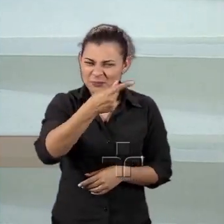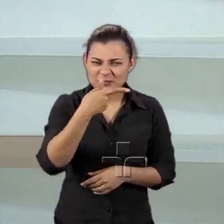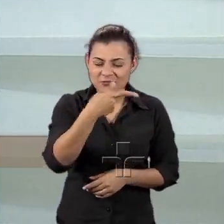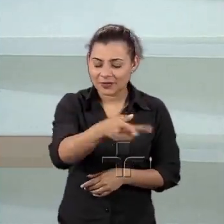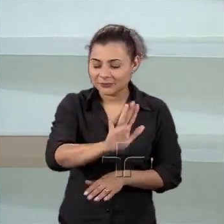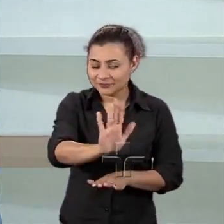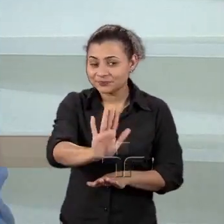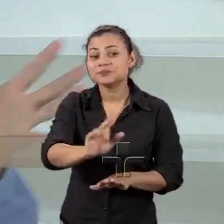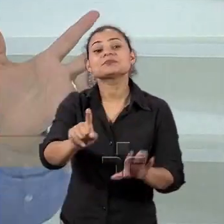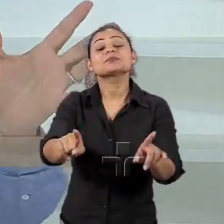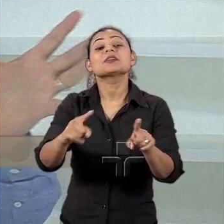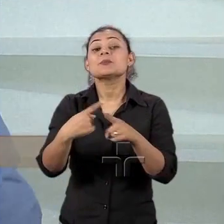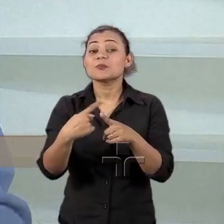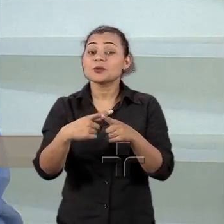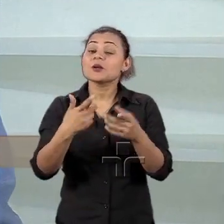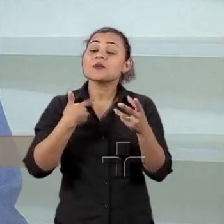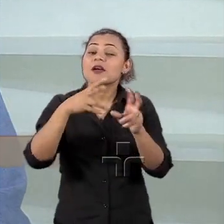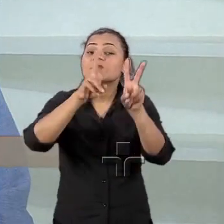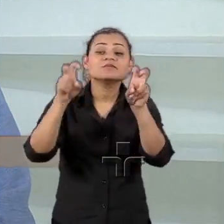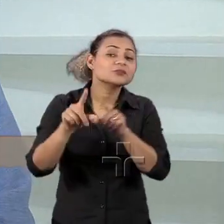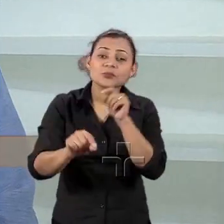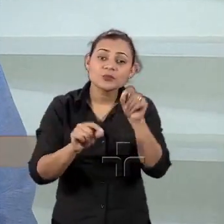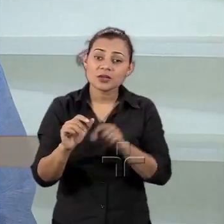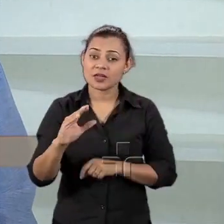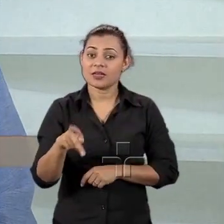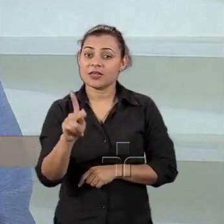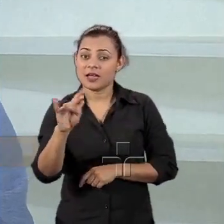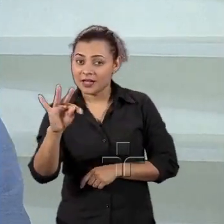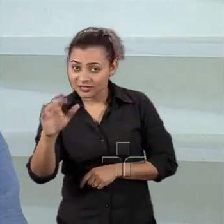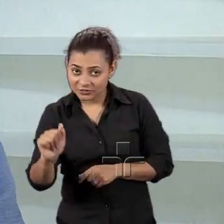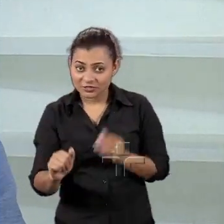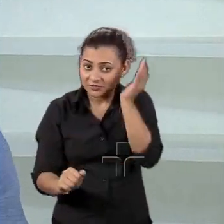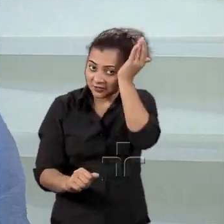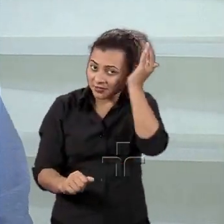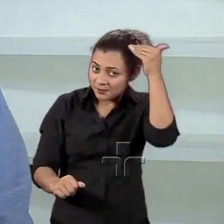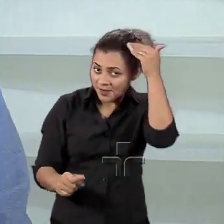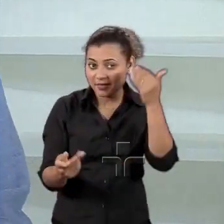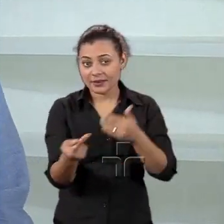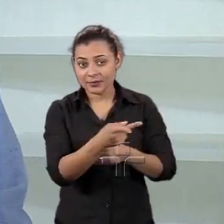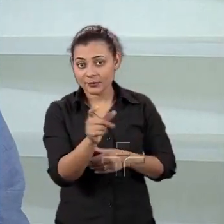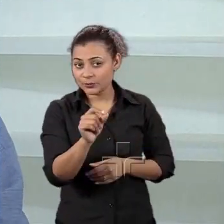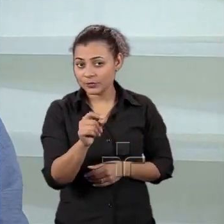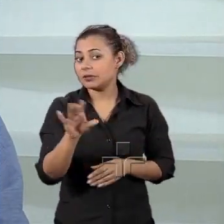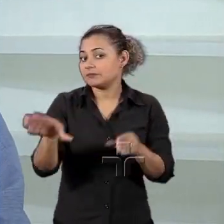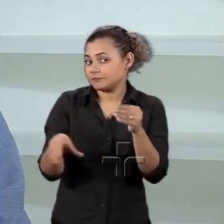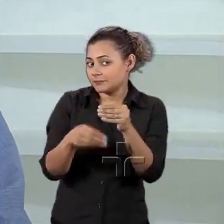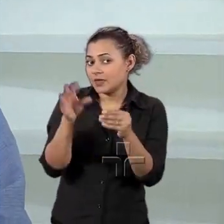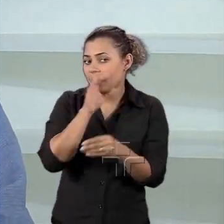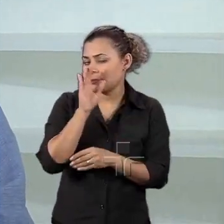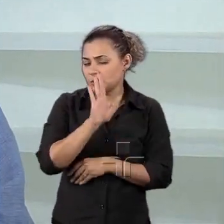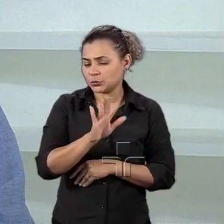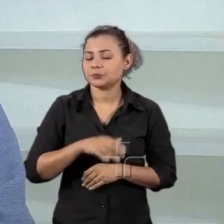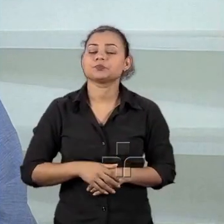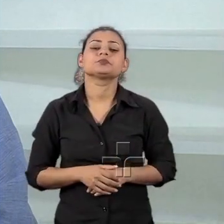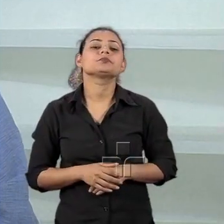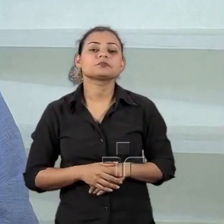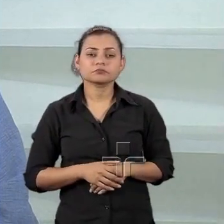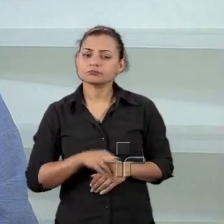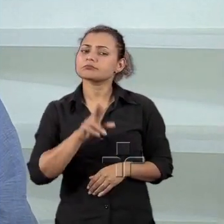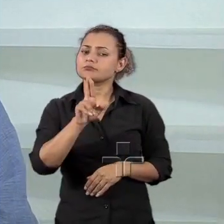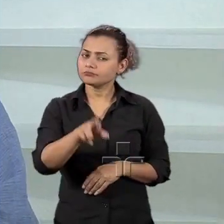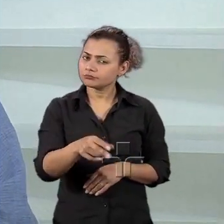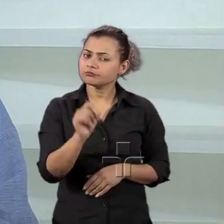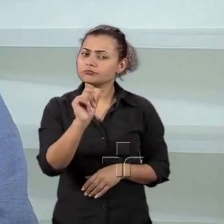queria falar sobre esse assunto da Kátia e da Ana Amélia, que a Clarissa insistiu, porque, veja, há razão